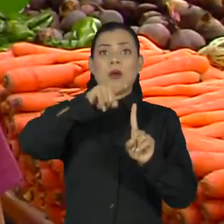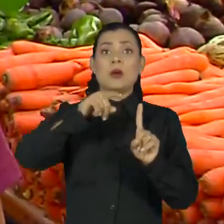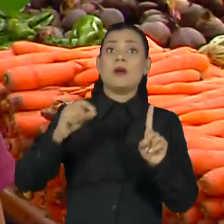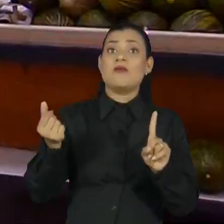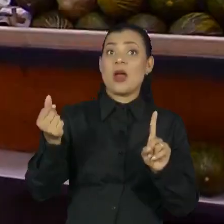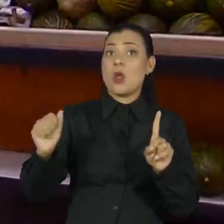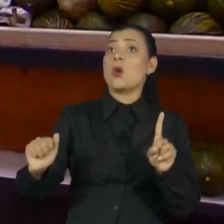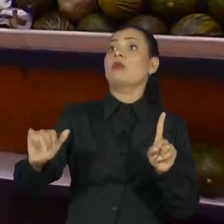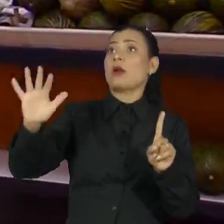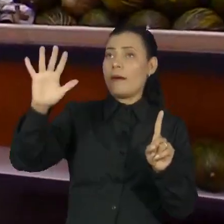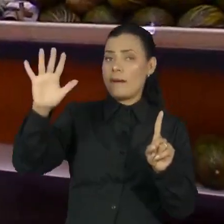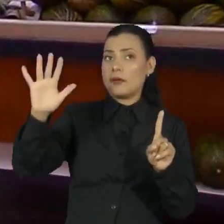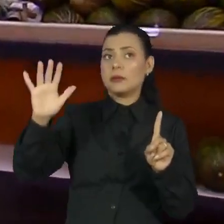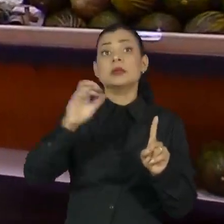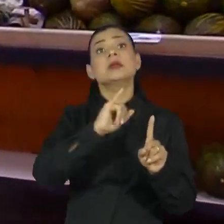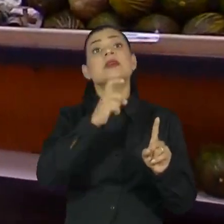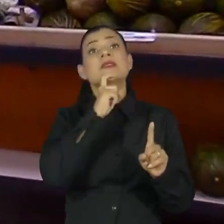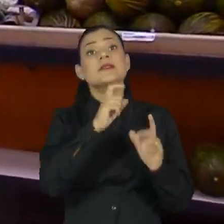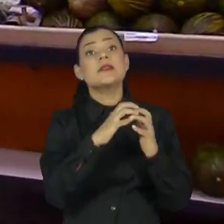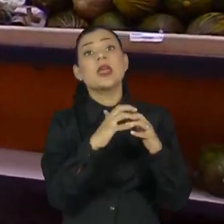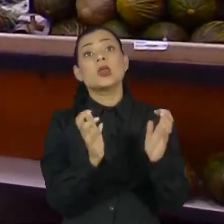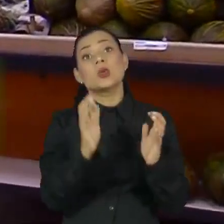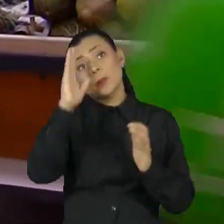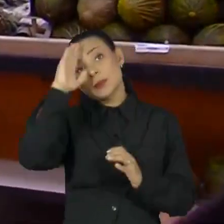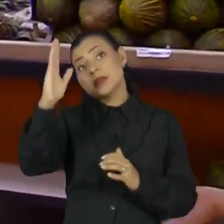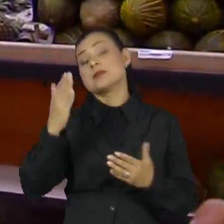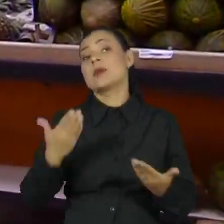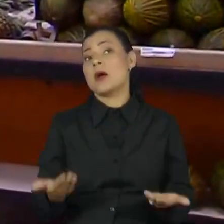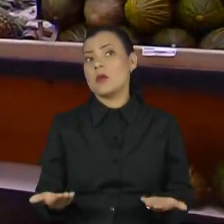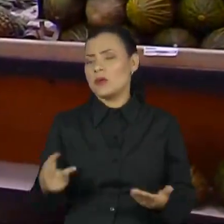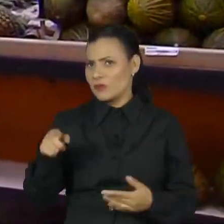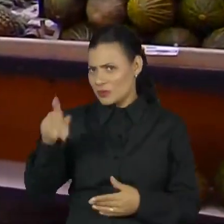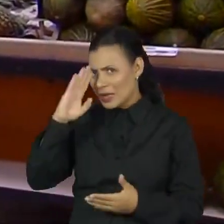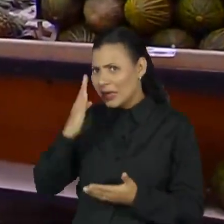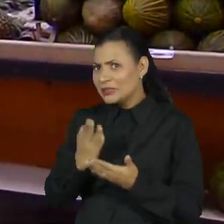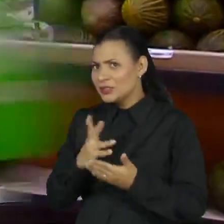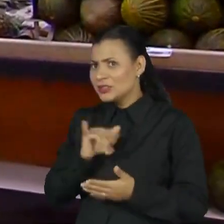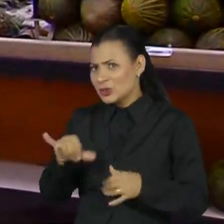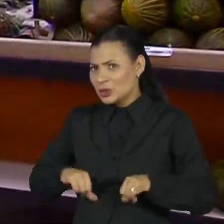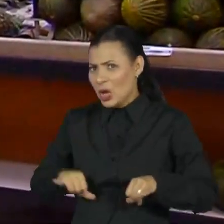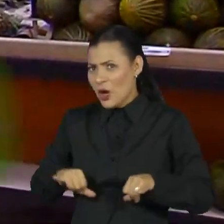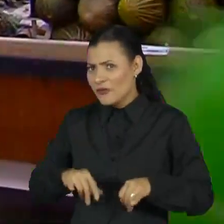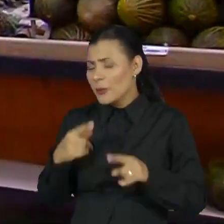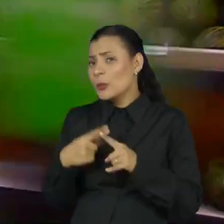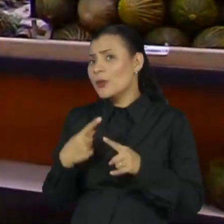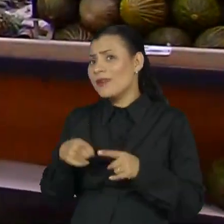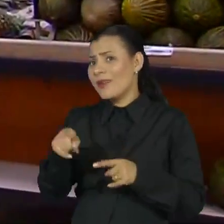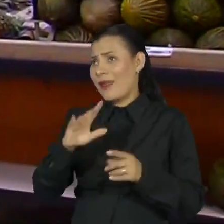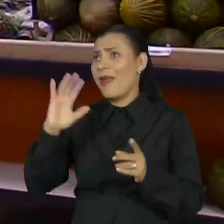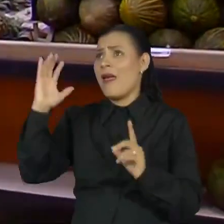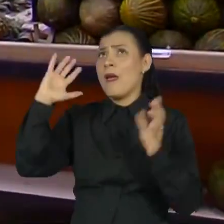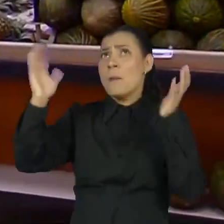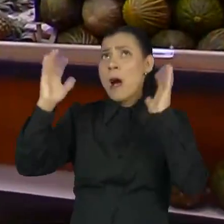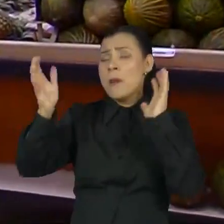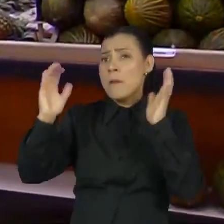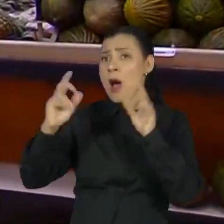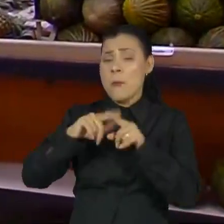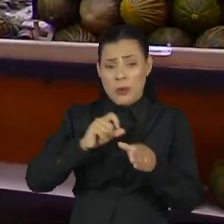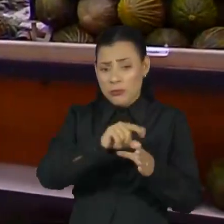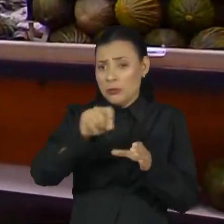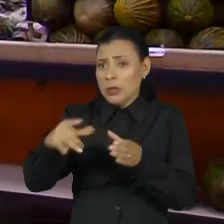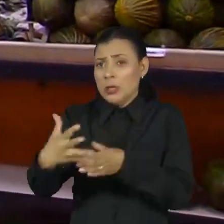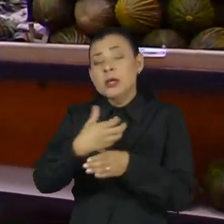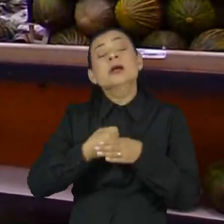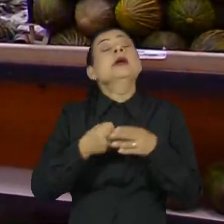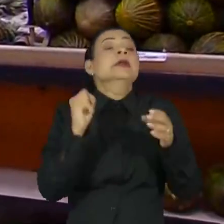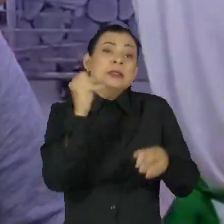sobem também. Nas verduras, principalmente. A senhora acredita que elas sofrem mais, é isso? Elas sofrem com as mudanças do tempo